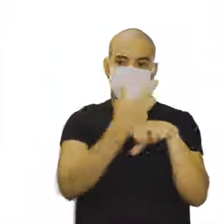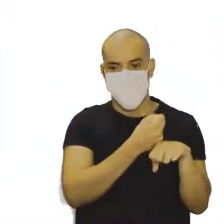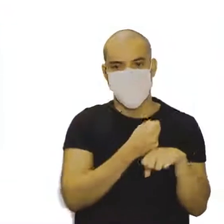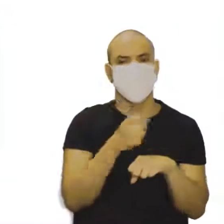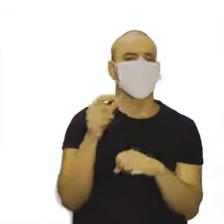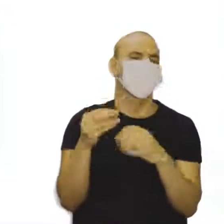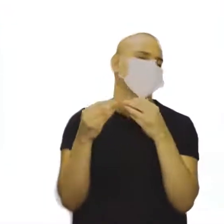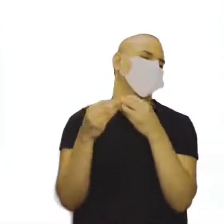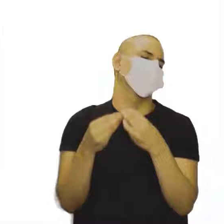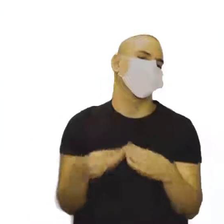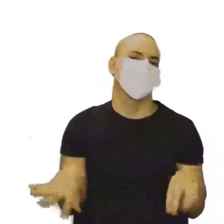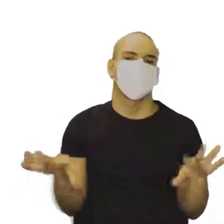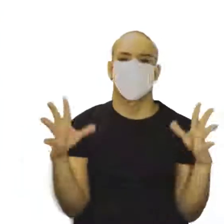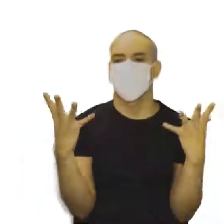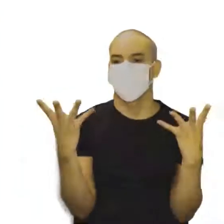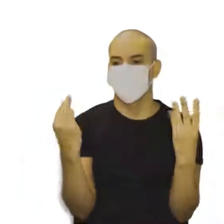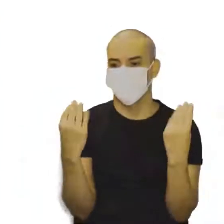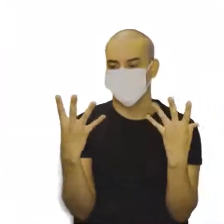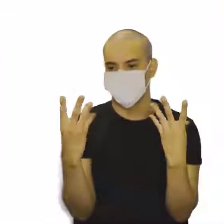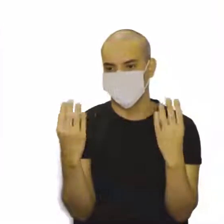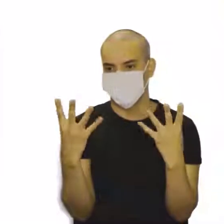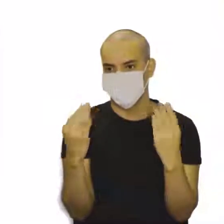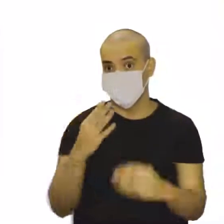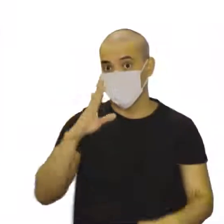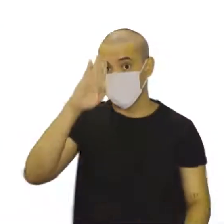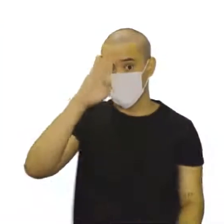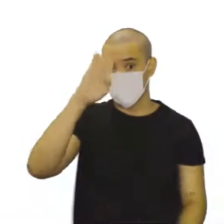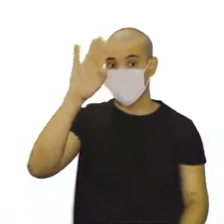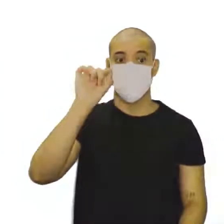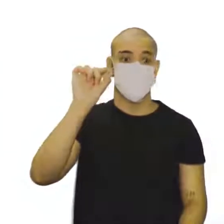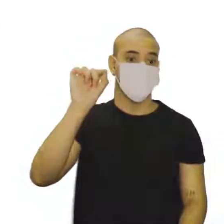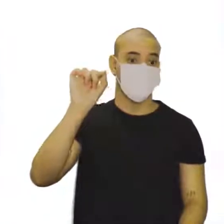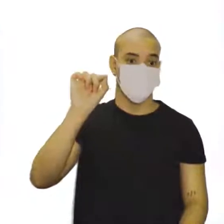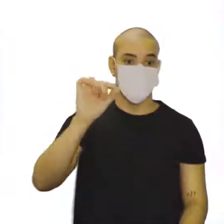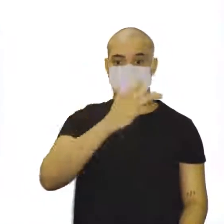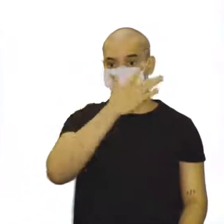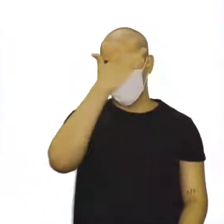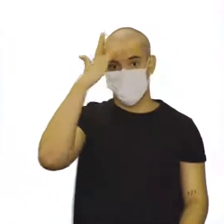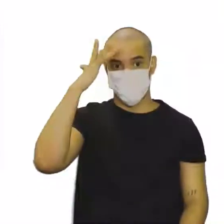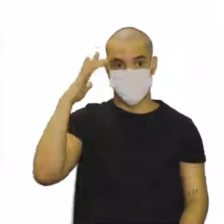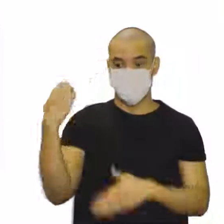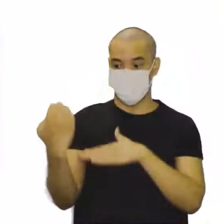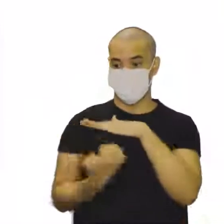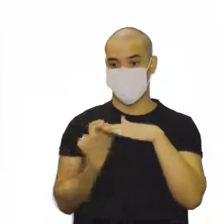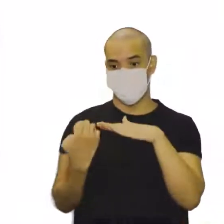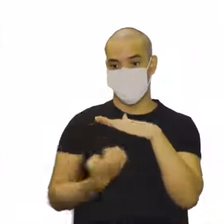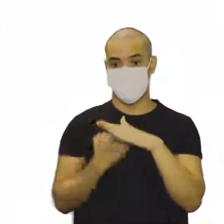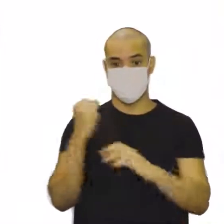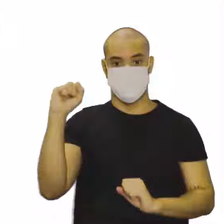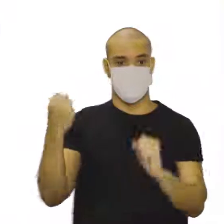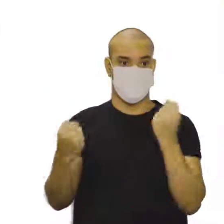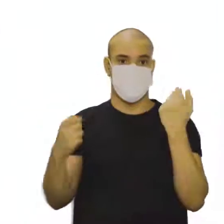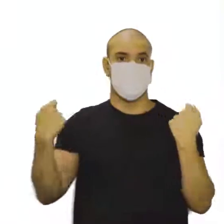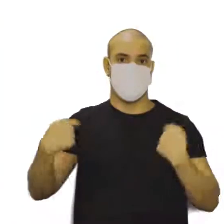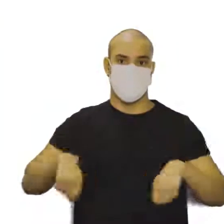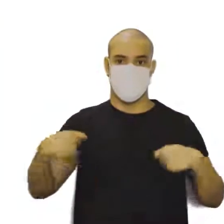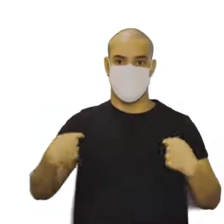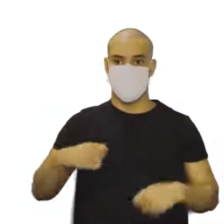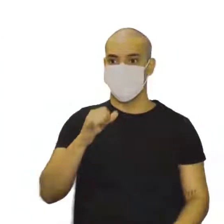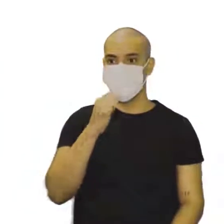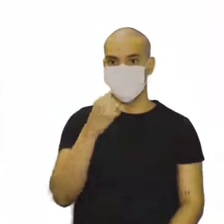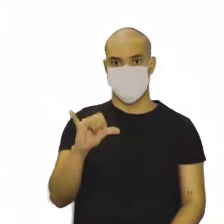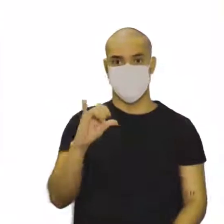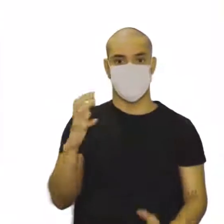inúmeros prejuízos, ok? Principalmente para aqueles setores que dependem integralmente da energia elétrica